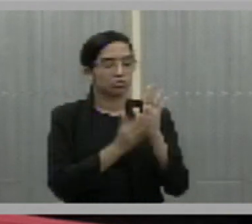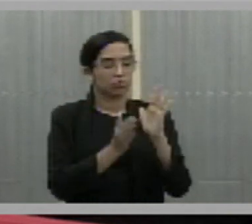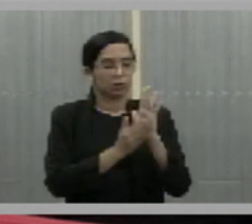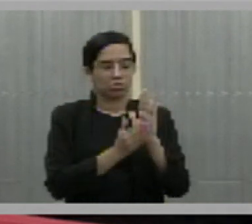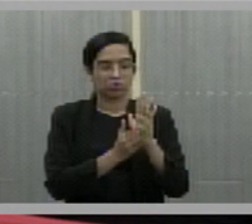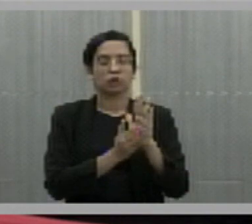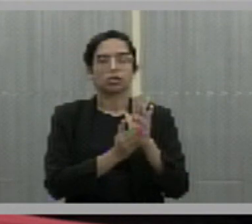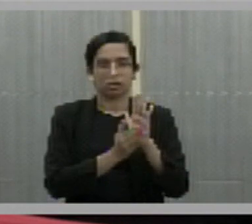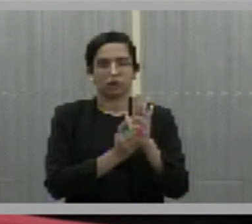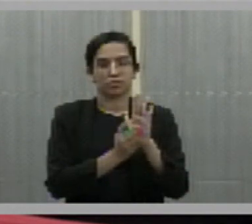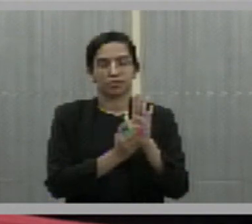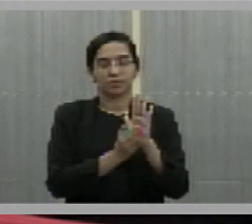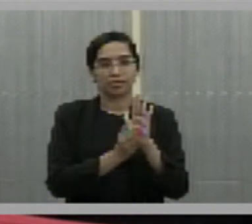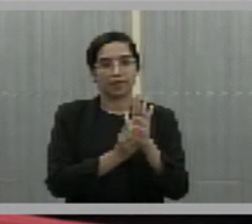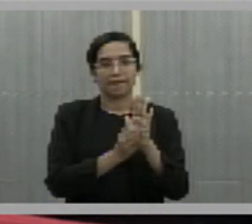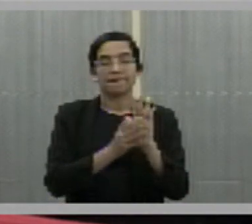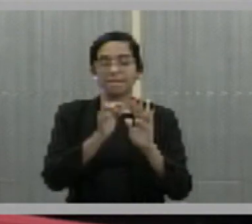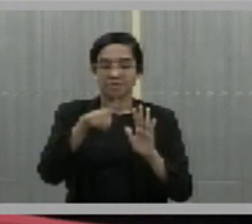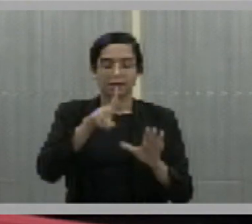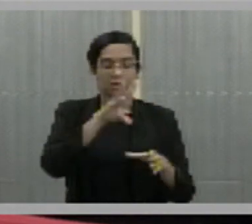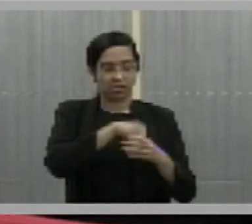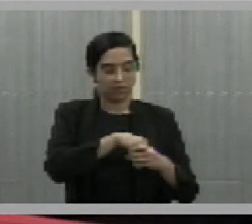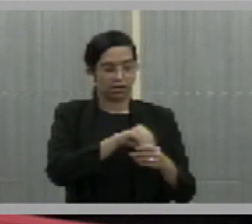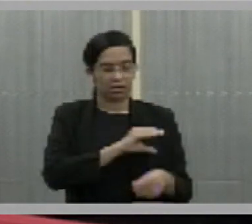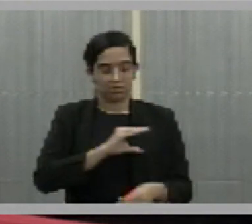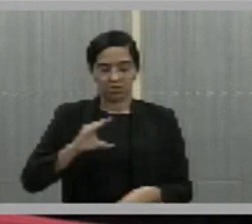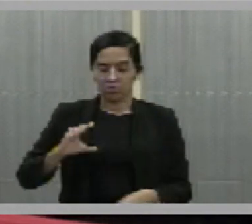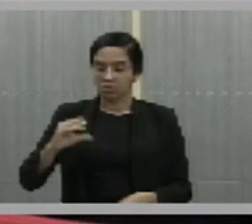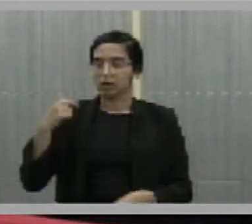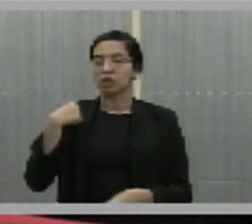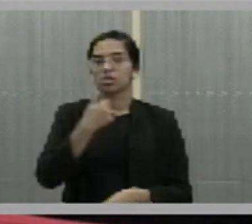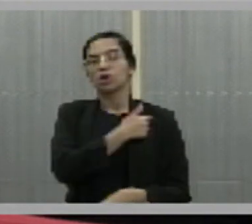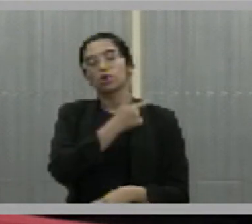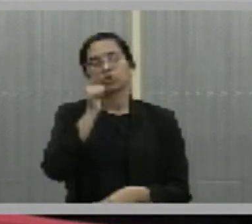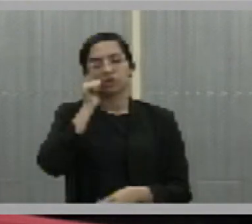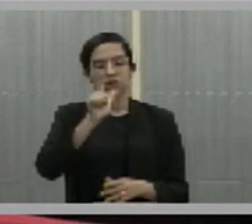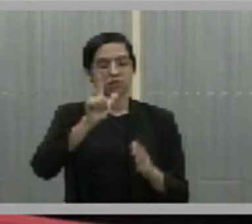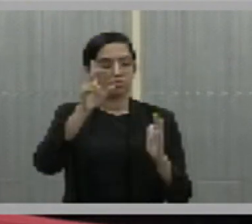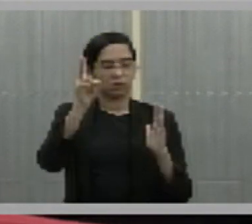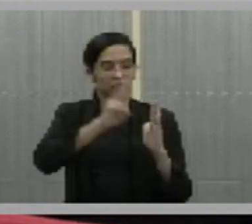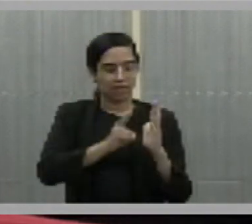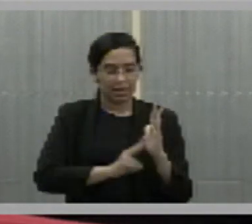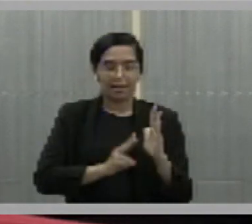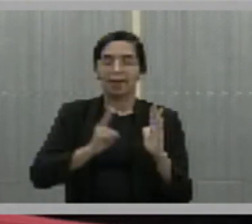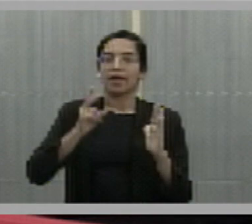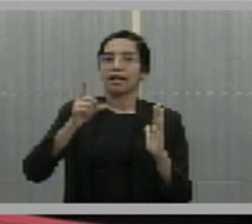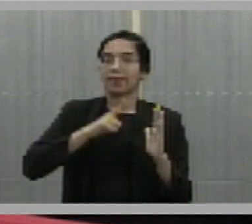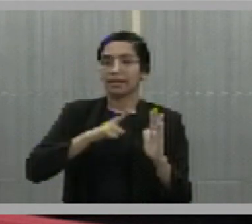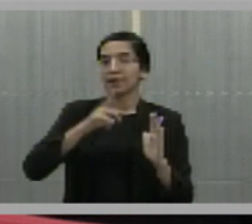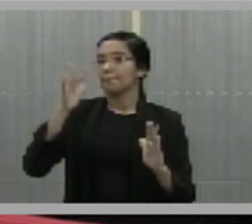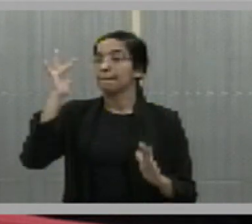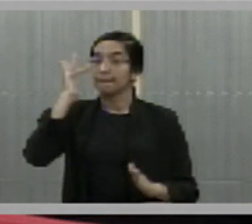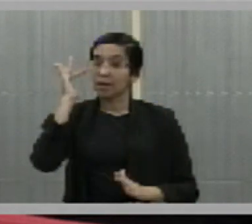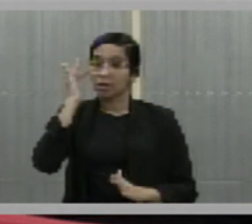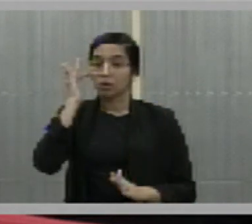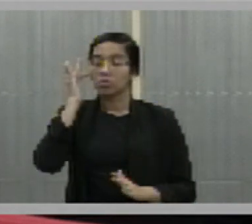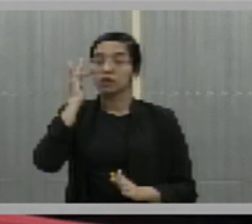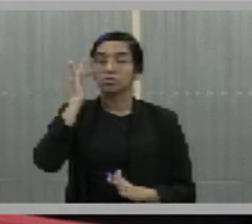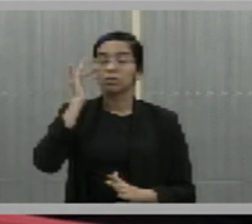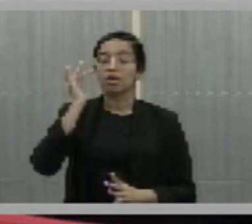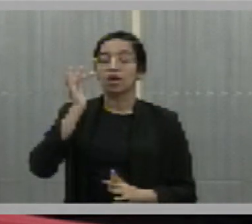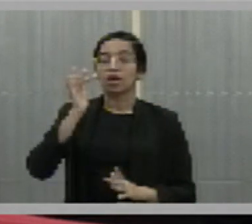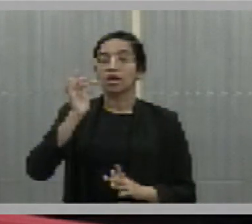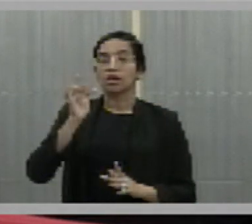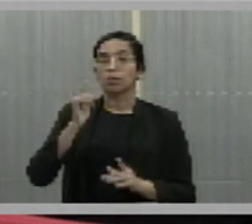que chegam nessa casa. É nas comissões que a gente lê, amadurece, emenda os projetos, porque aqui